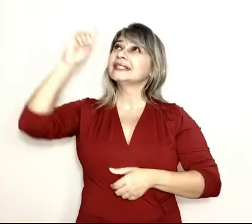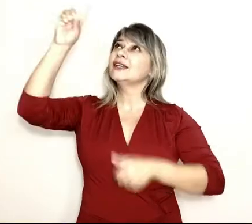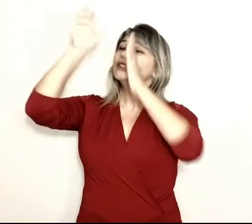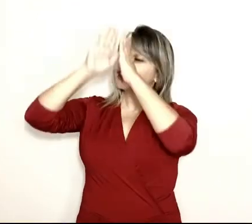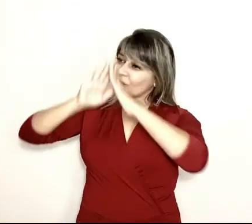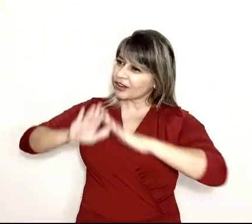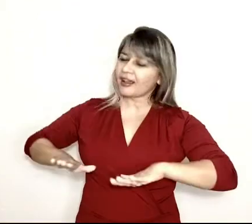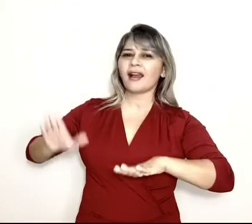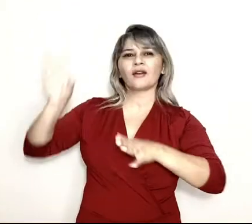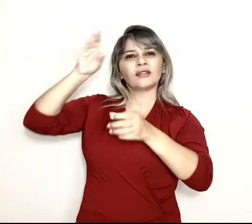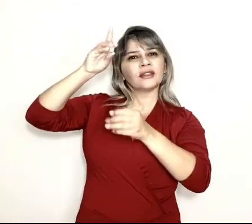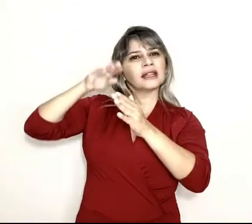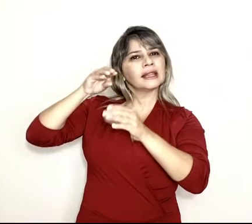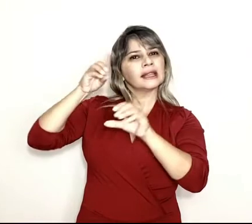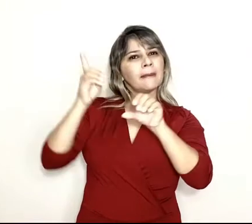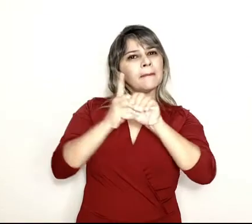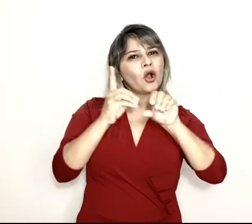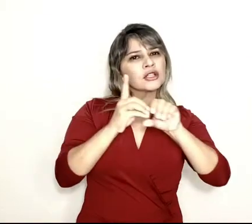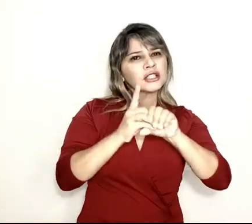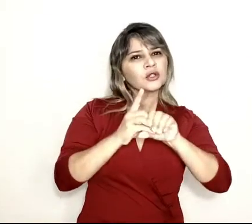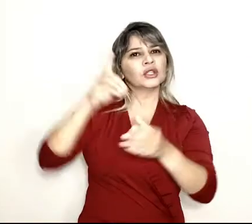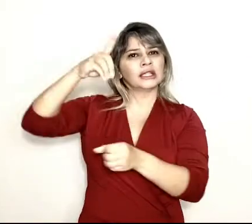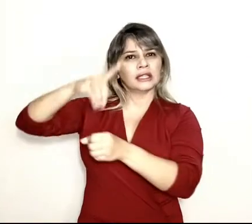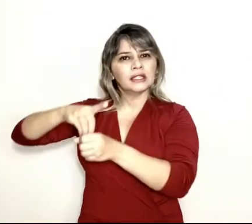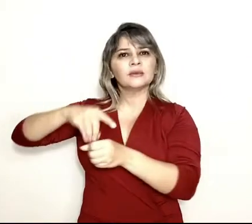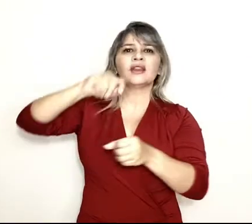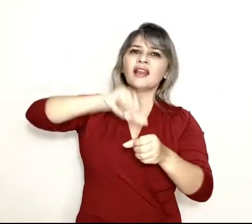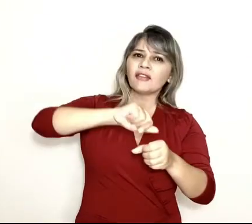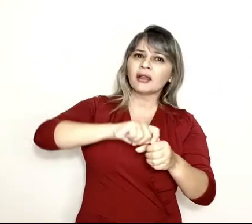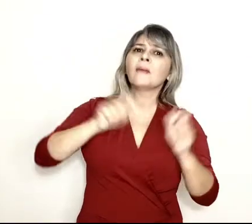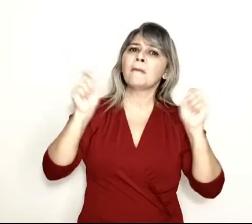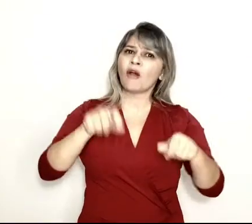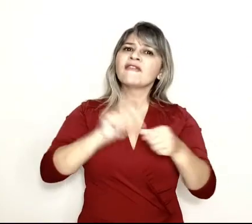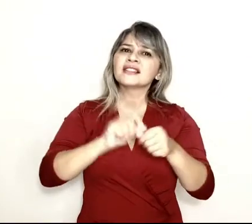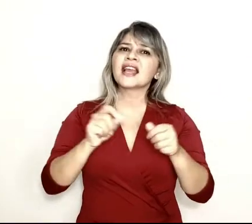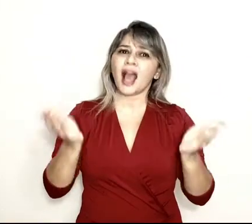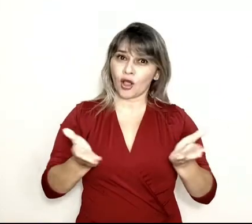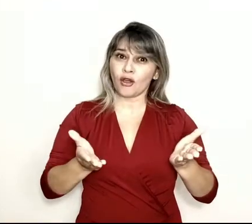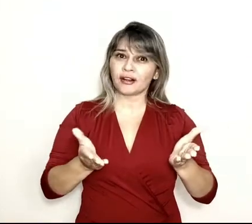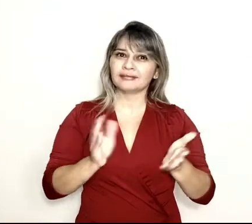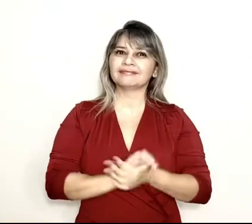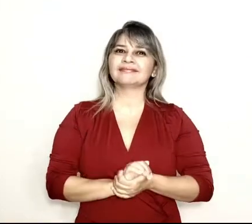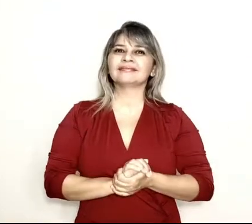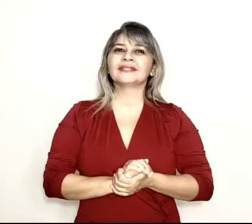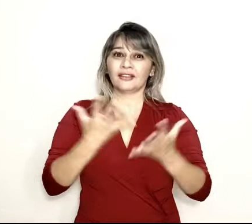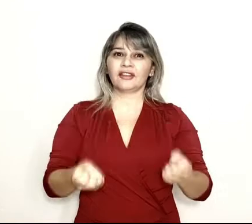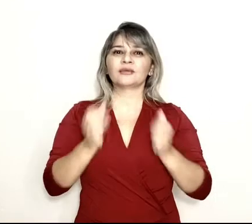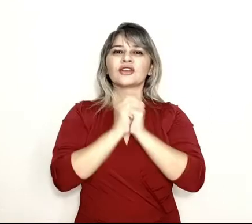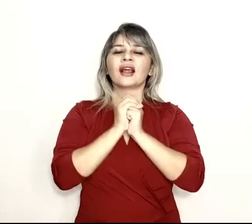você entrasse aí no seu computador, no seu celular e realizasse esse ato de